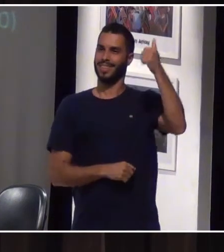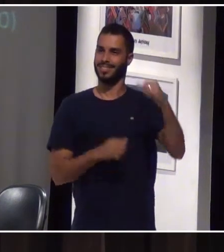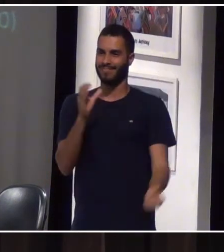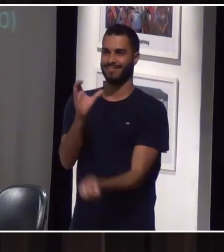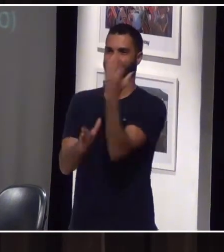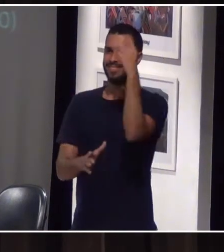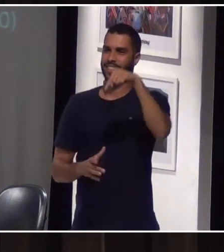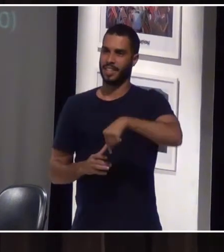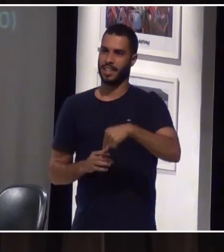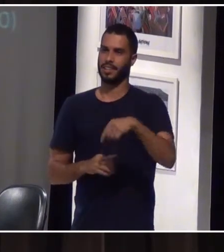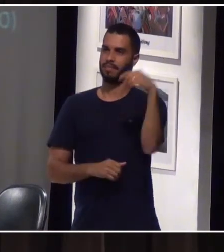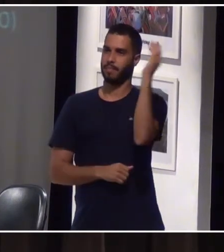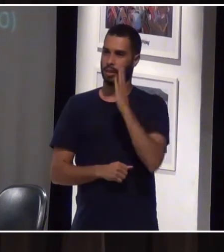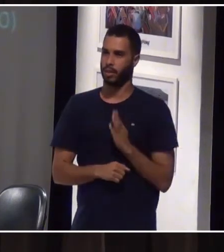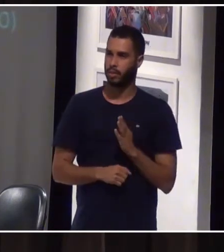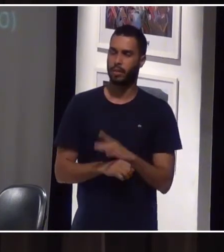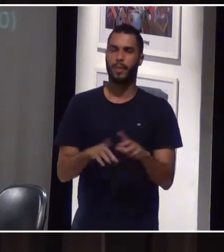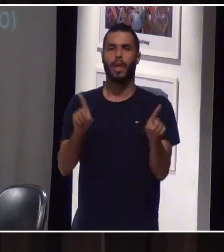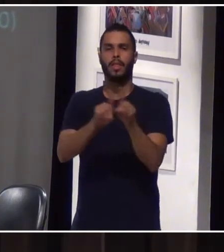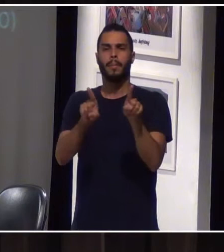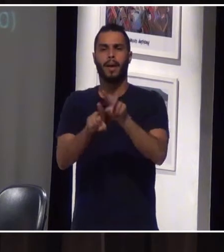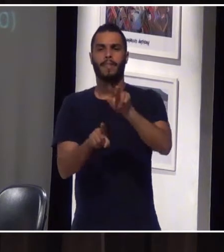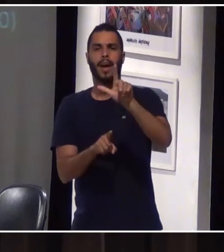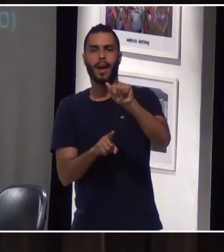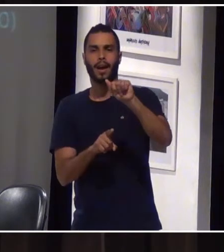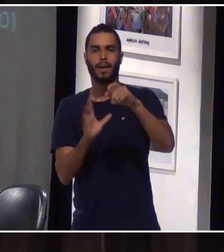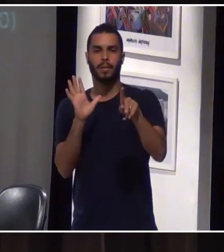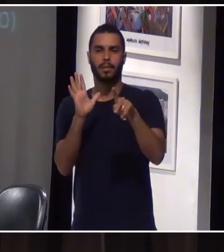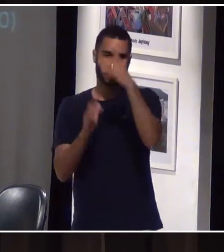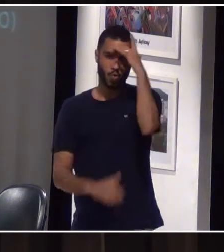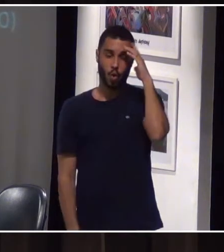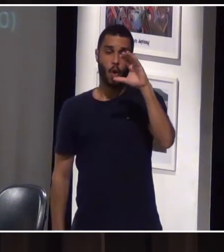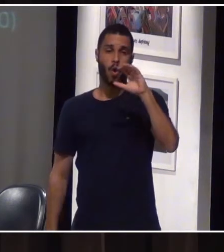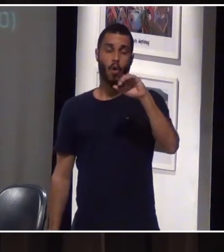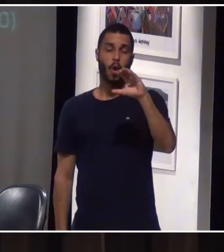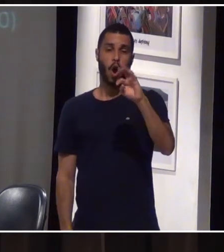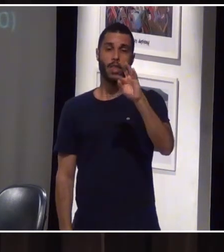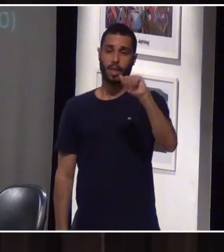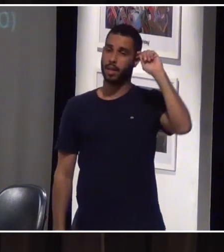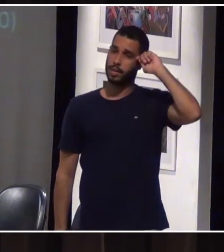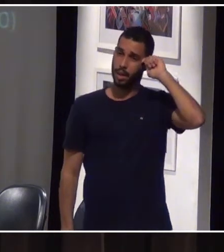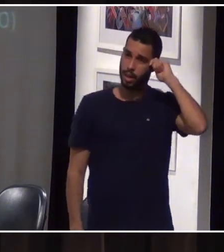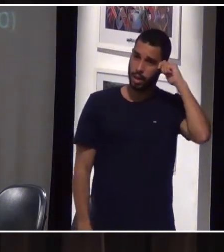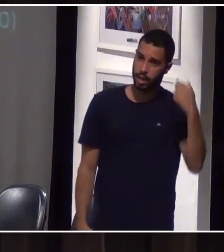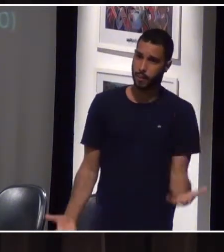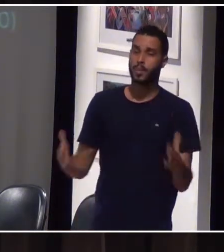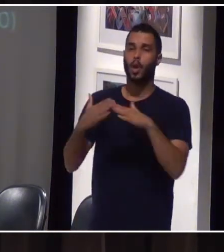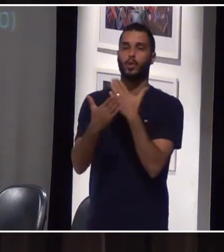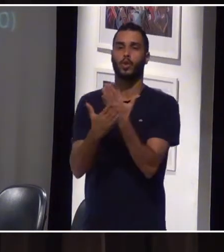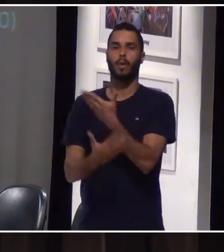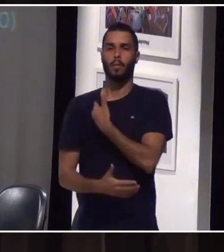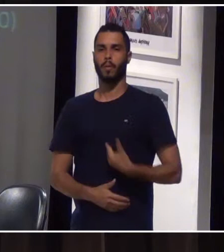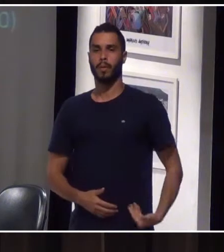país. Reserva de cotas para pessoas negras, alunos egressos de escola pública, pessoas com deficiência, ou